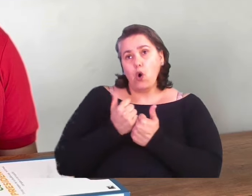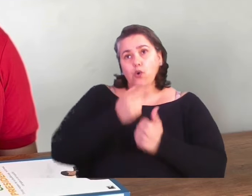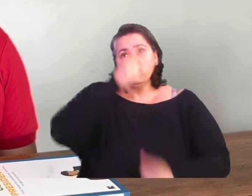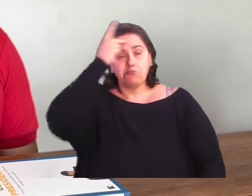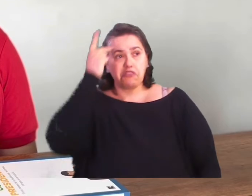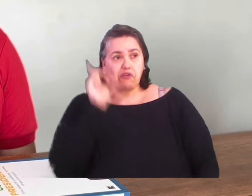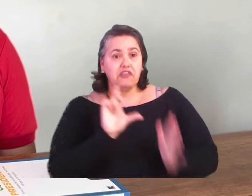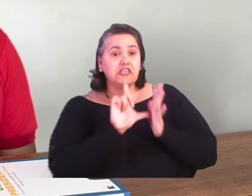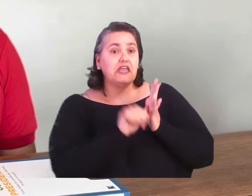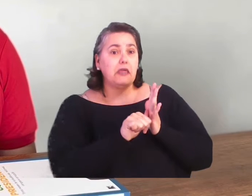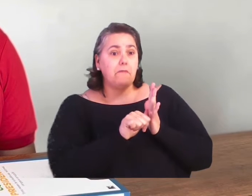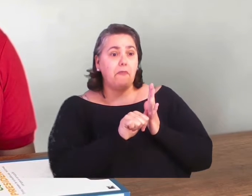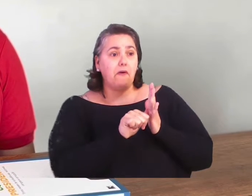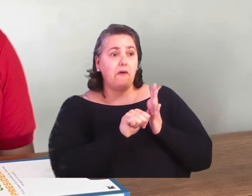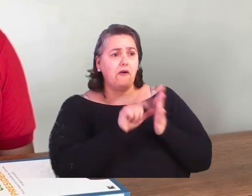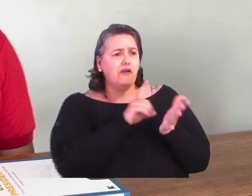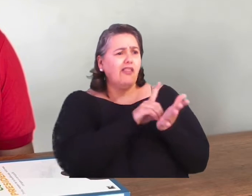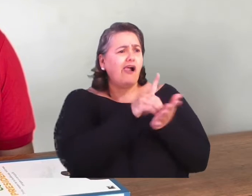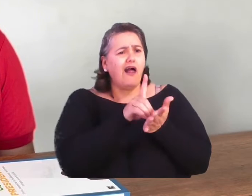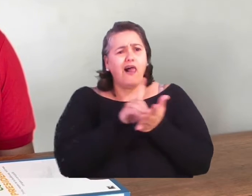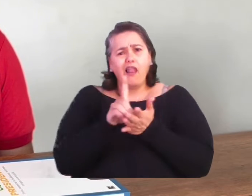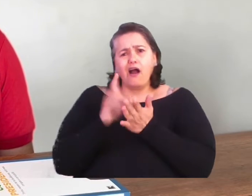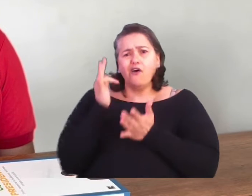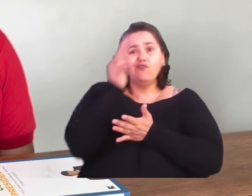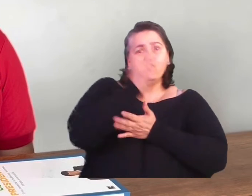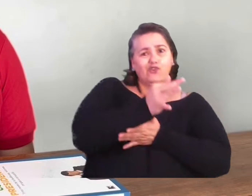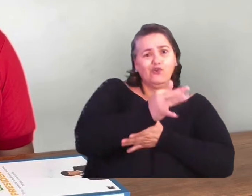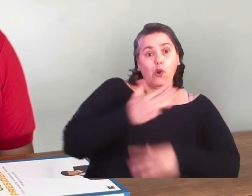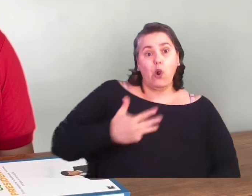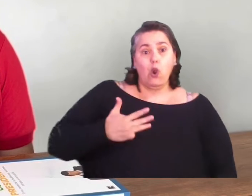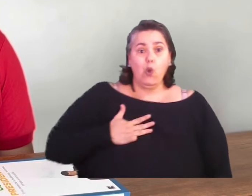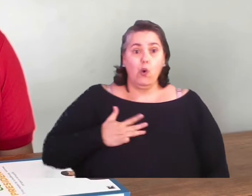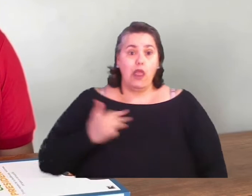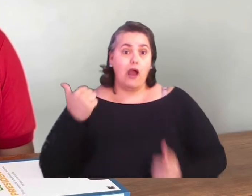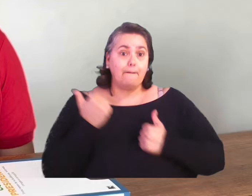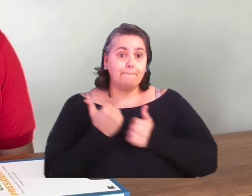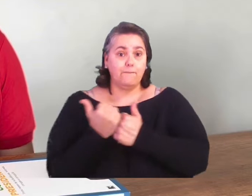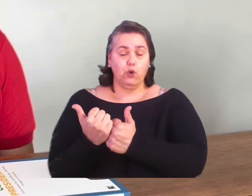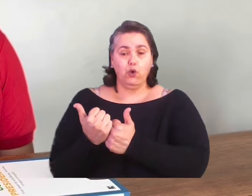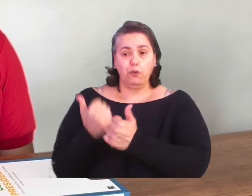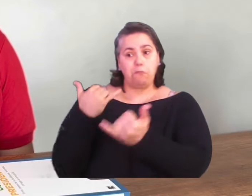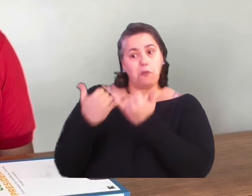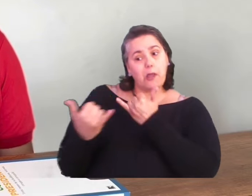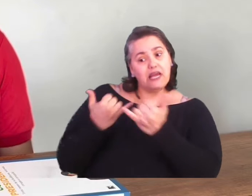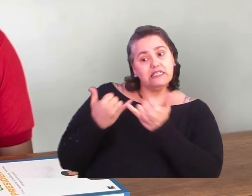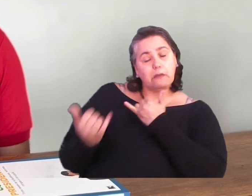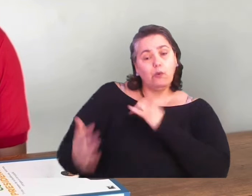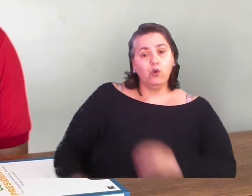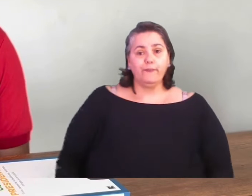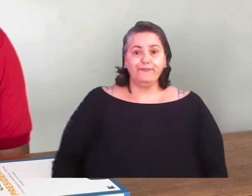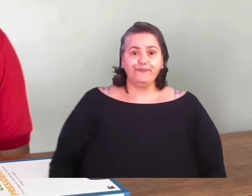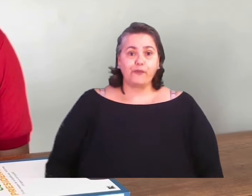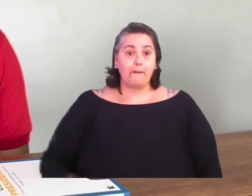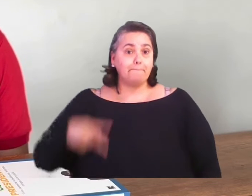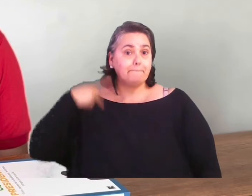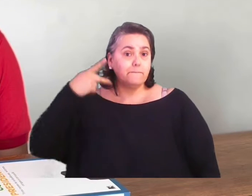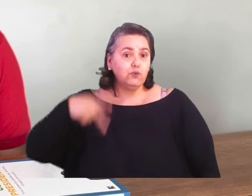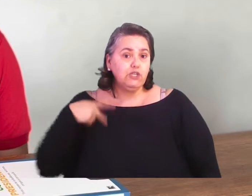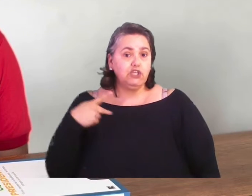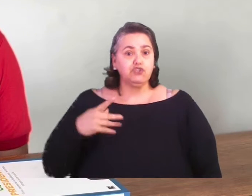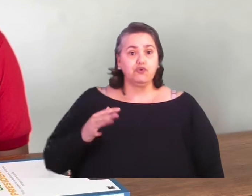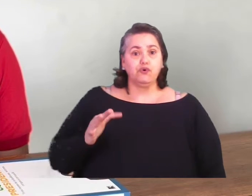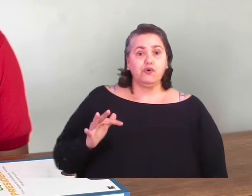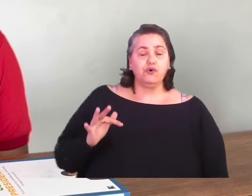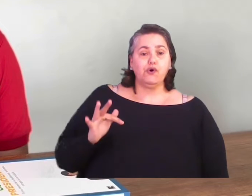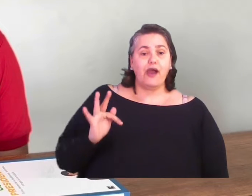figuras que depois se tornariam históricos adversários. Lula teve apoio de políticos como